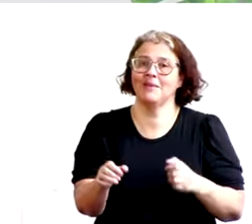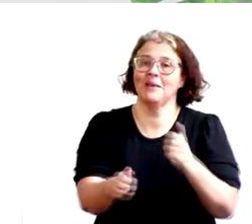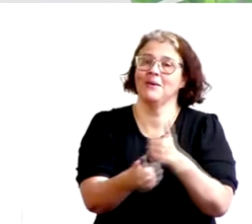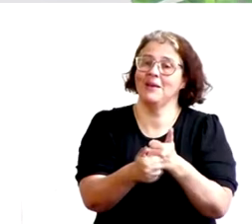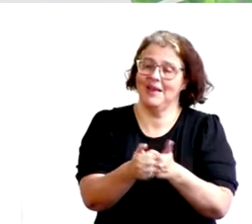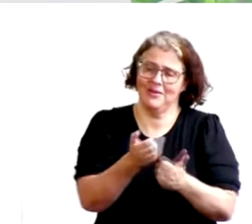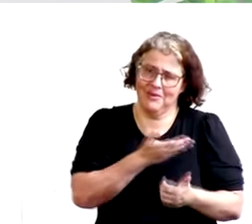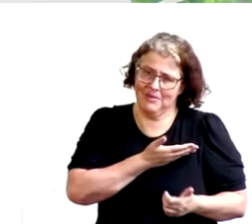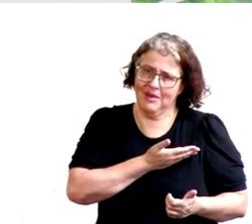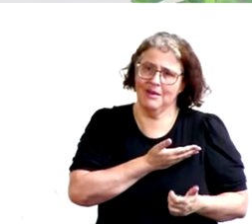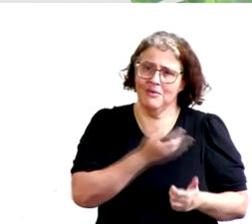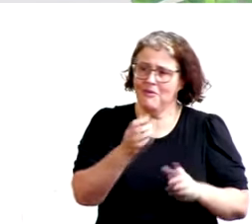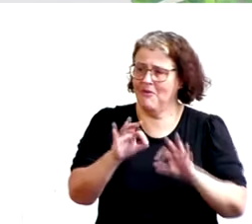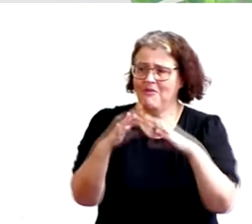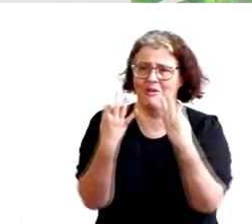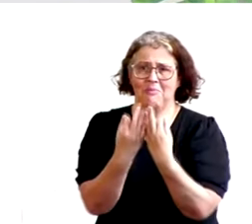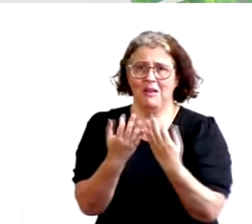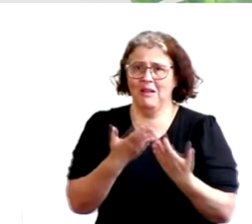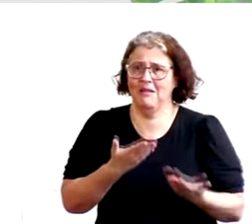da sua família